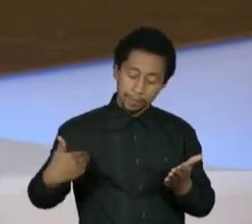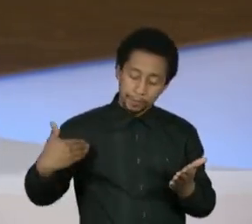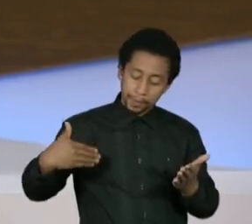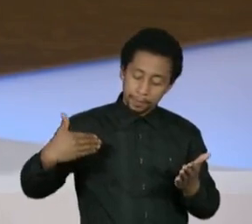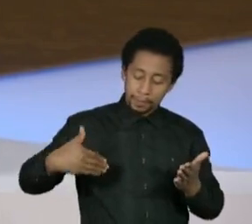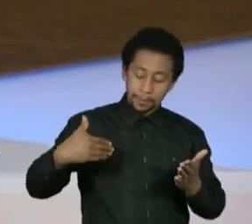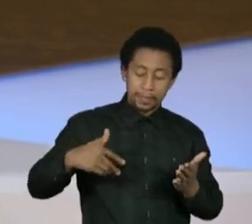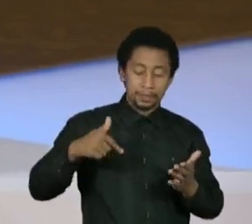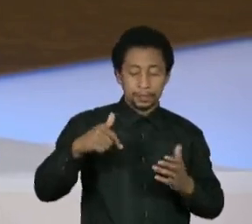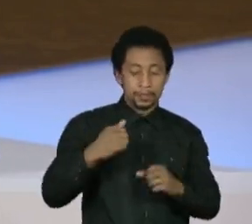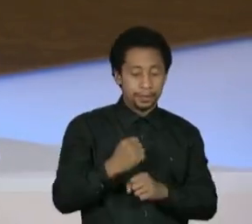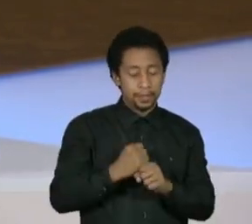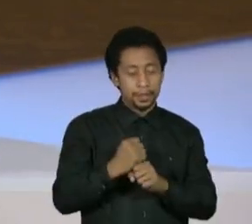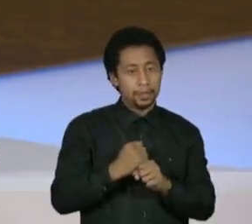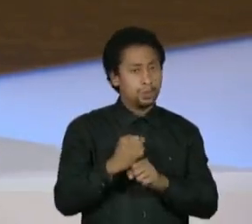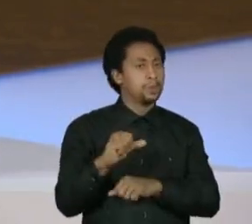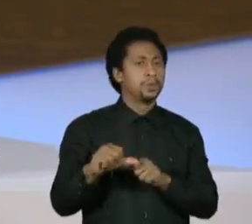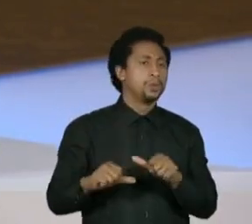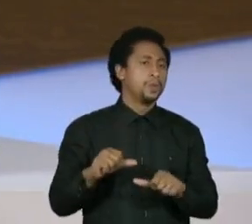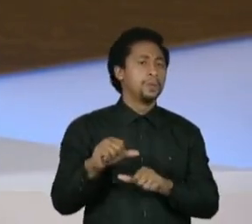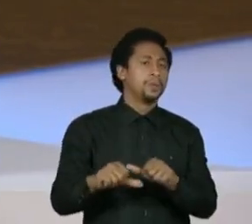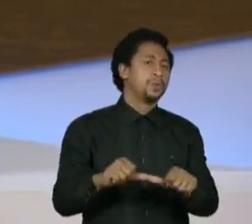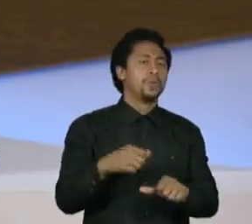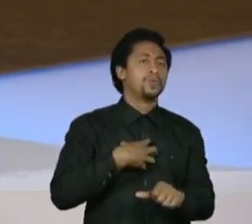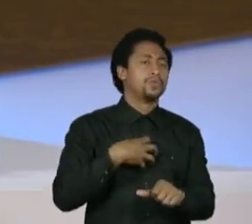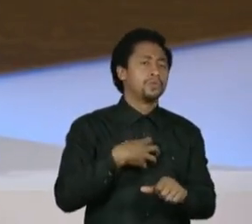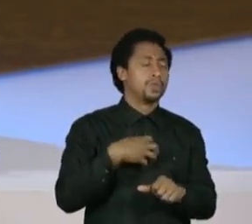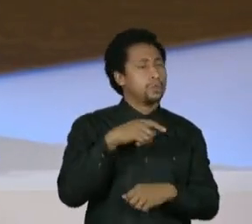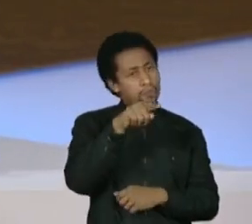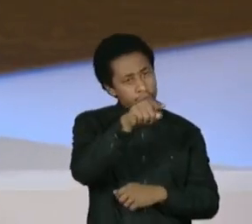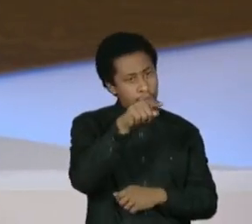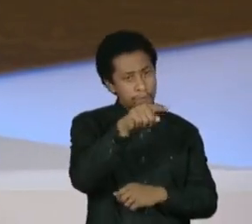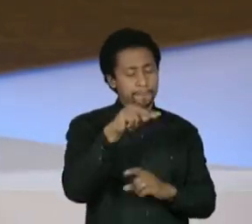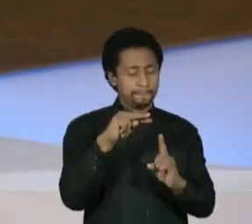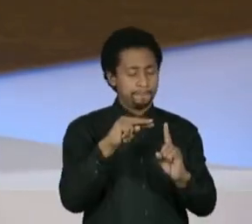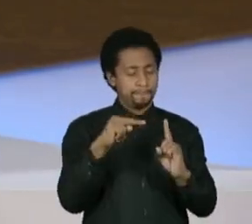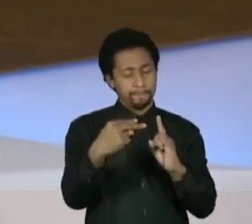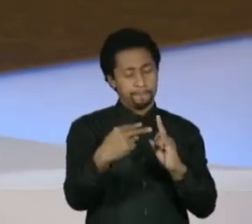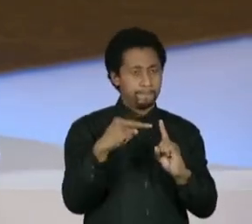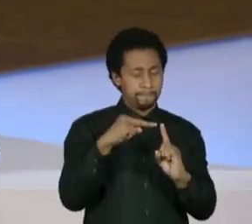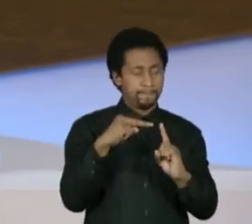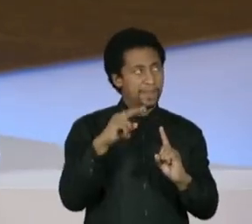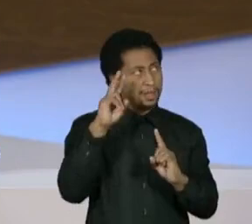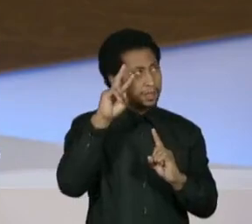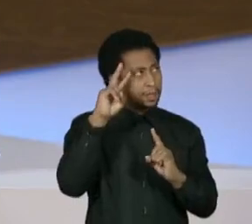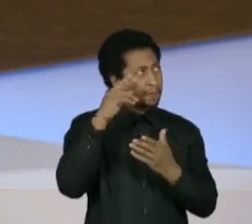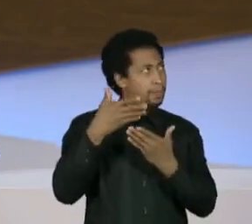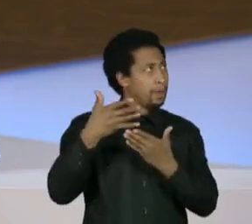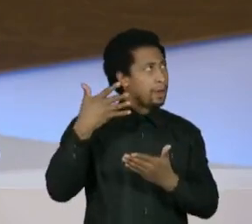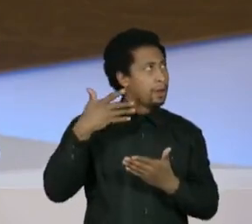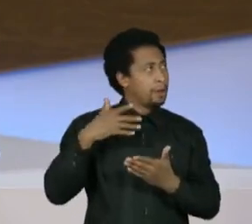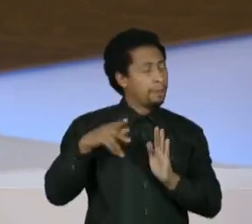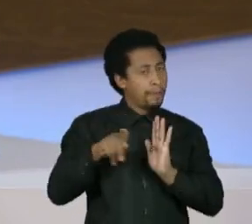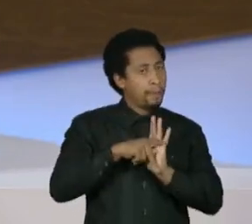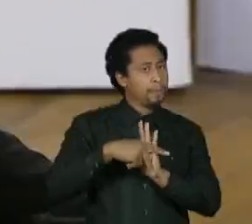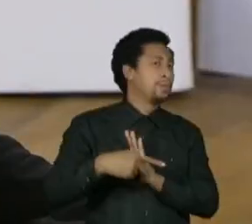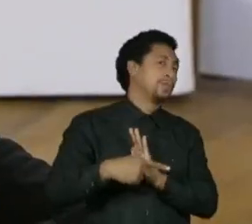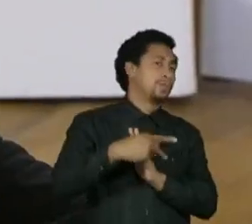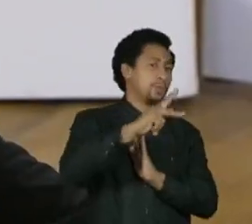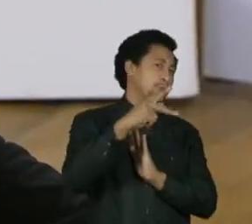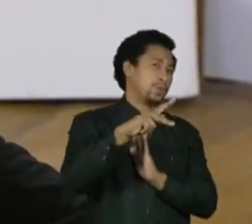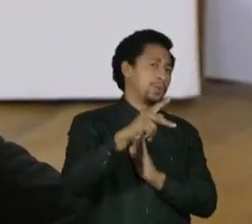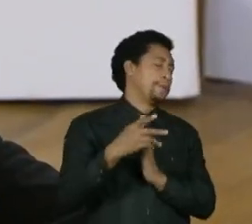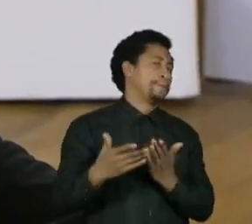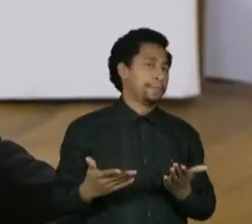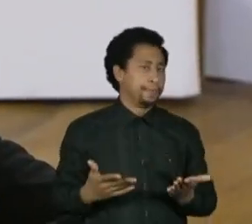sete anos no meio desse processo na forma que você olha para sua própria história porque é que